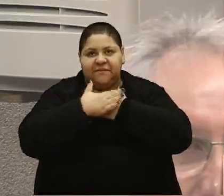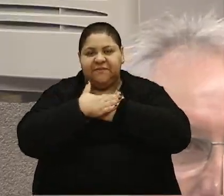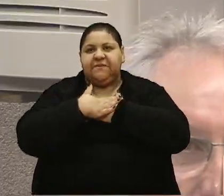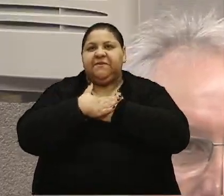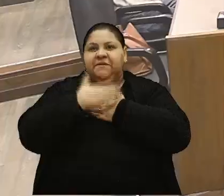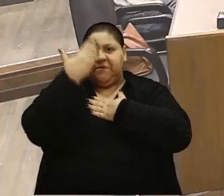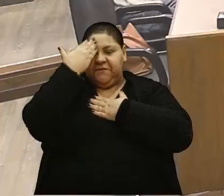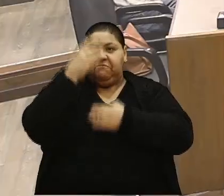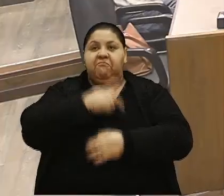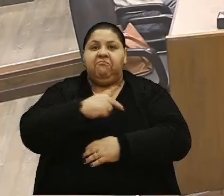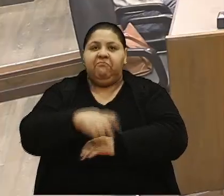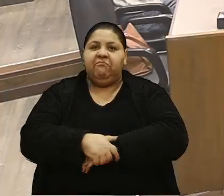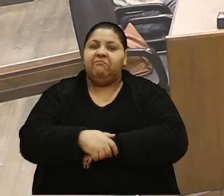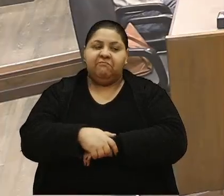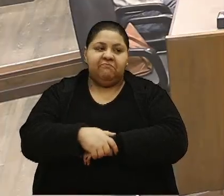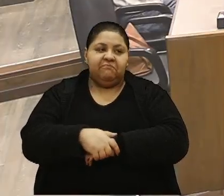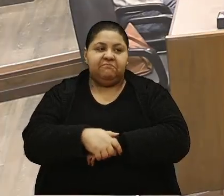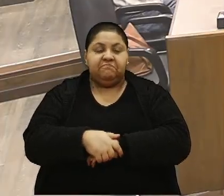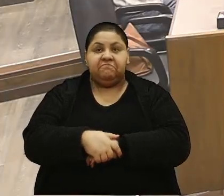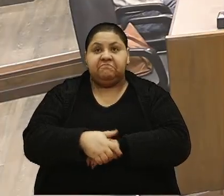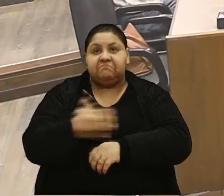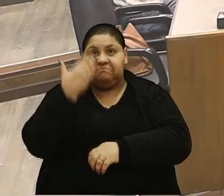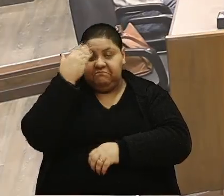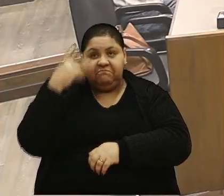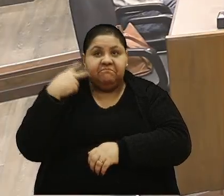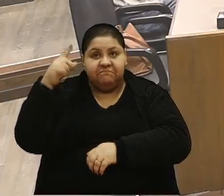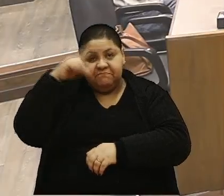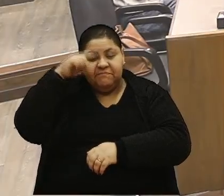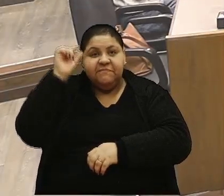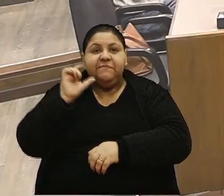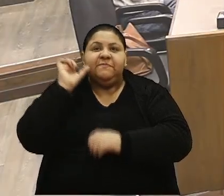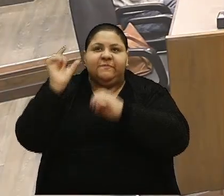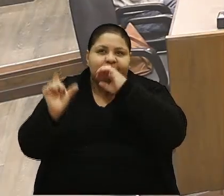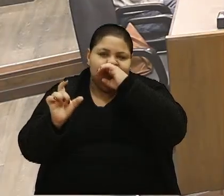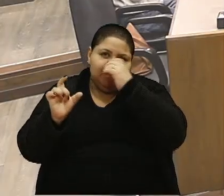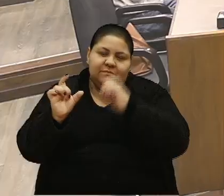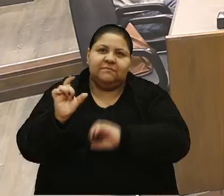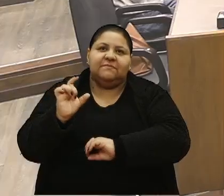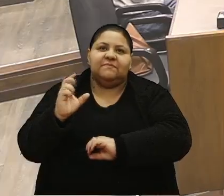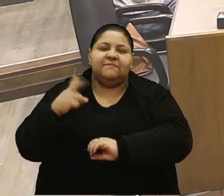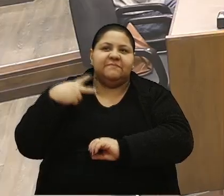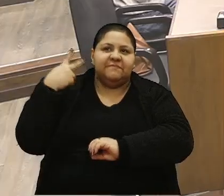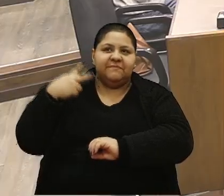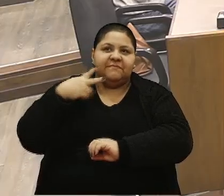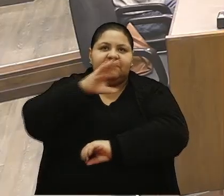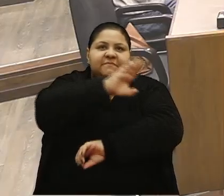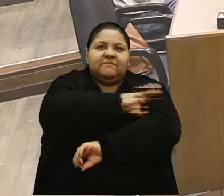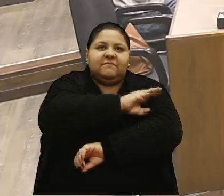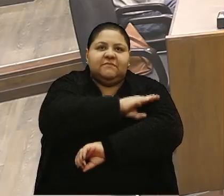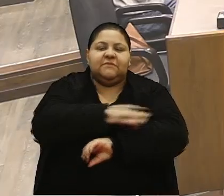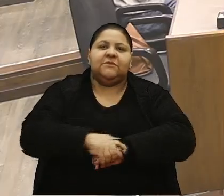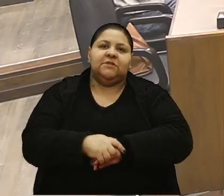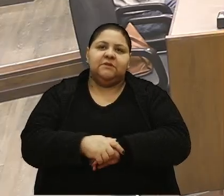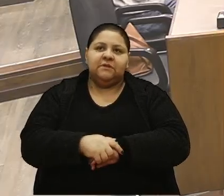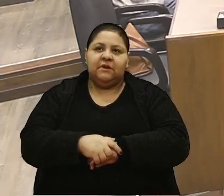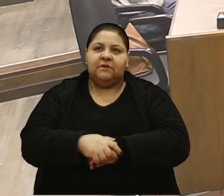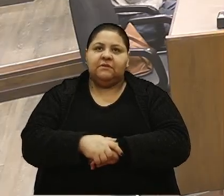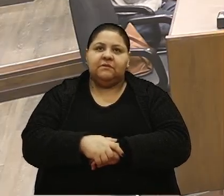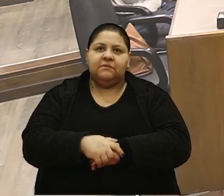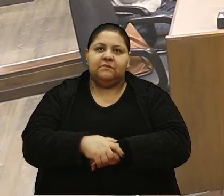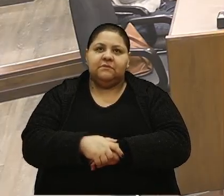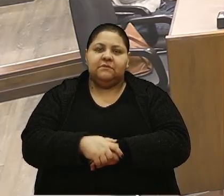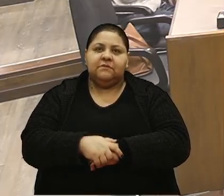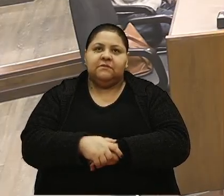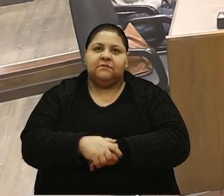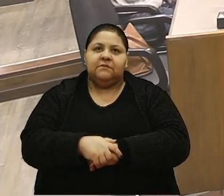presidente. Obrigado, vereador Aldonei Machado. Com a palavra, vereador Capitão Ramon Teles. Capitão,